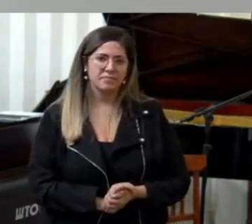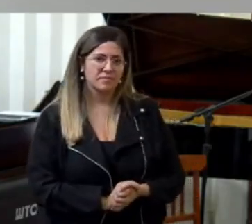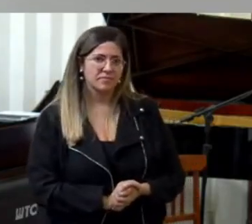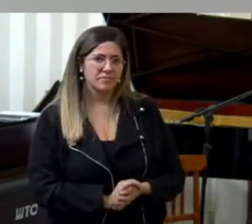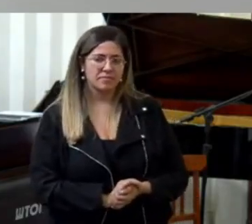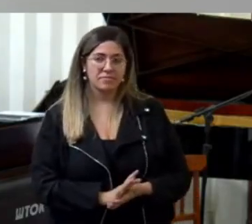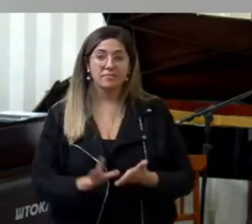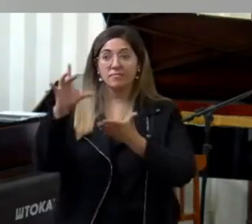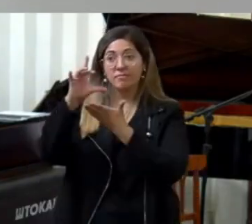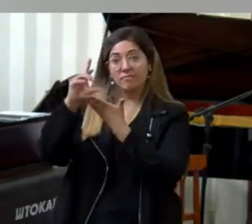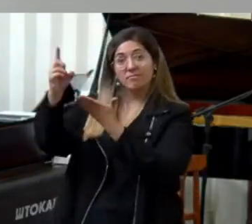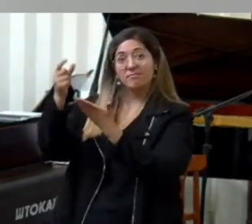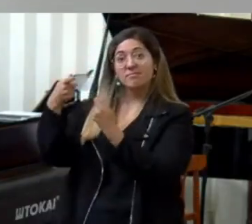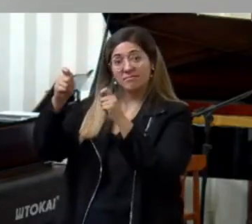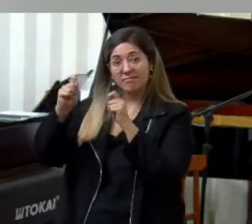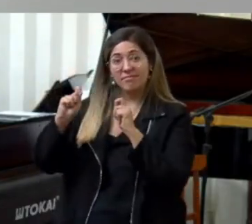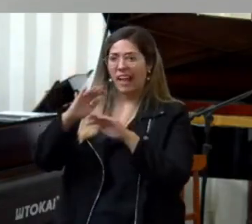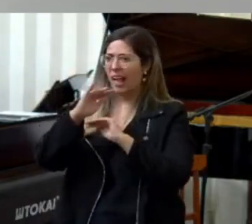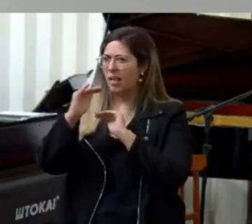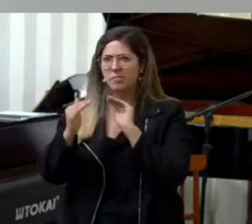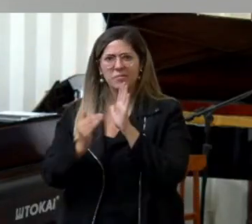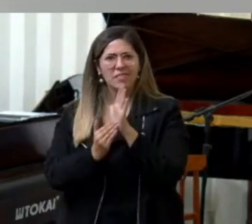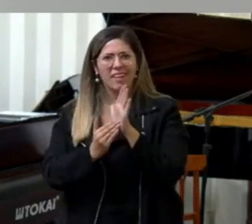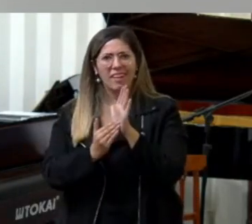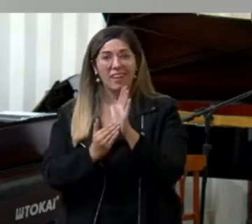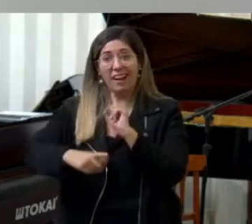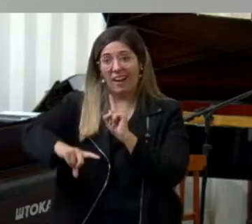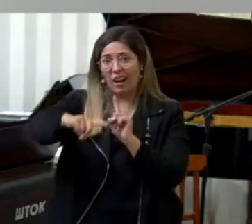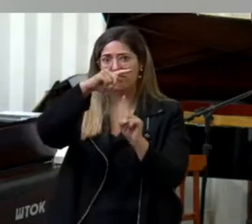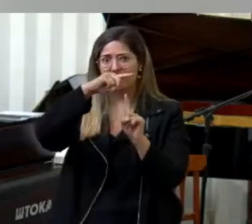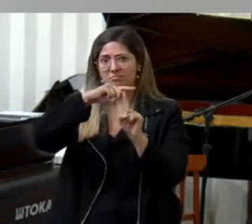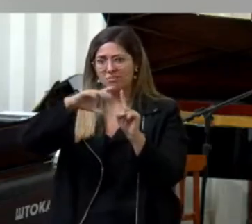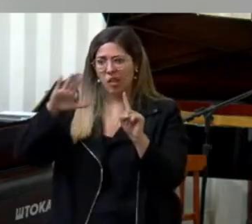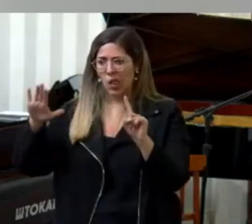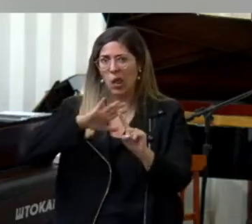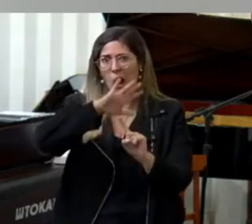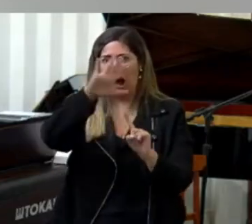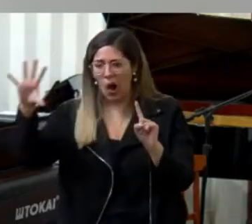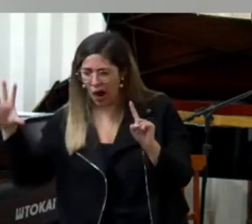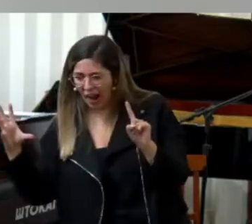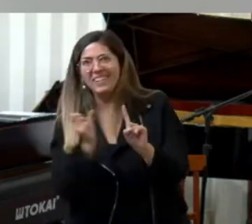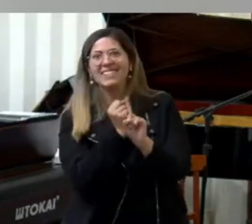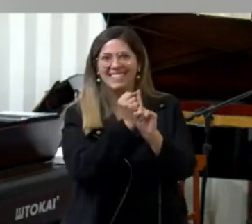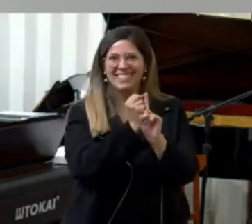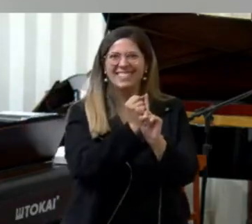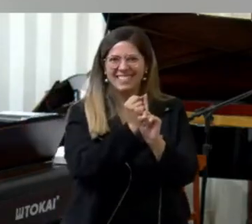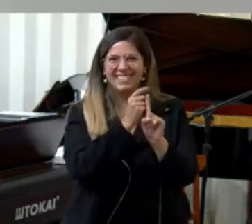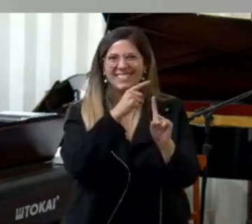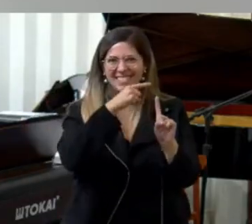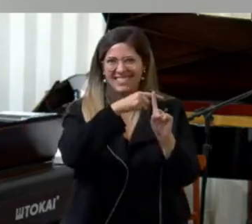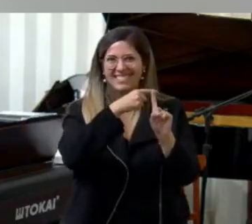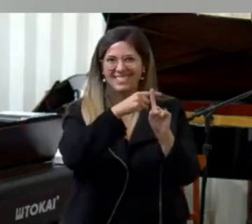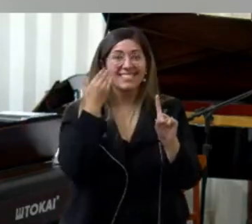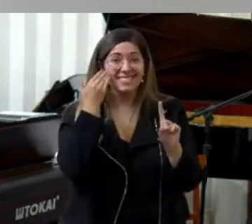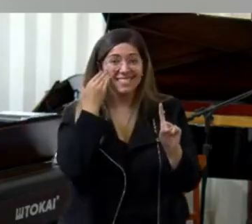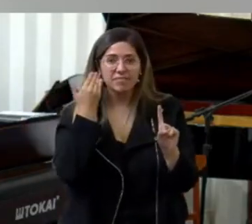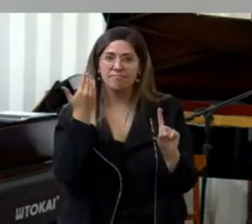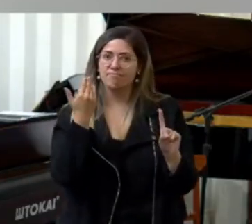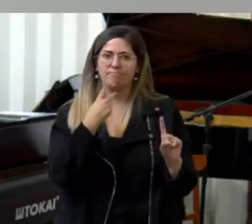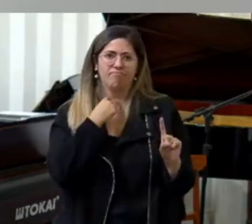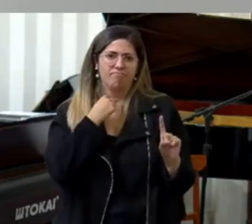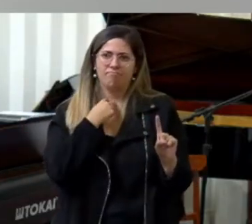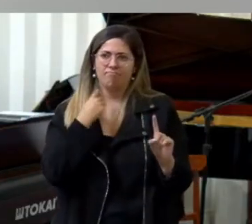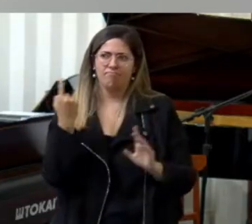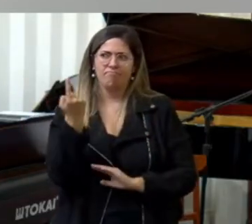dá. Deus nos leva, todos nós, para a cruz é o nosso caminho, ninguém chega ao céu sem a cruz.